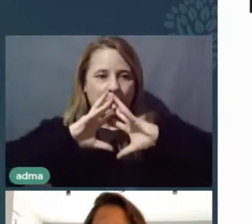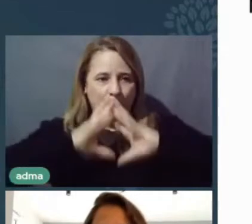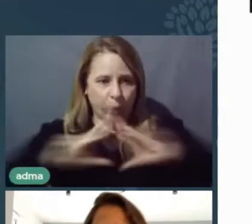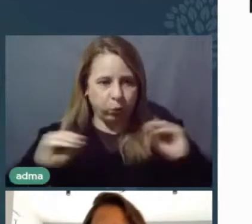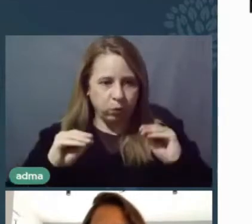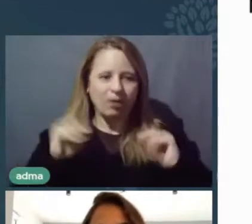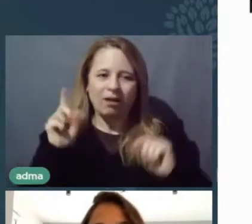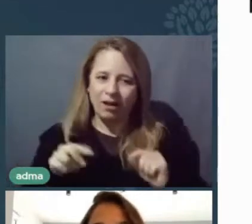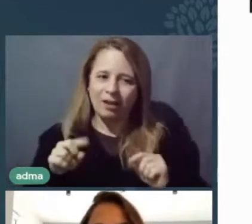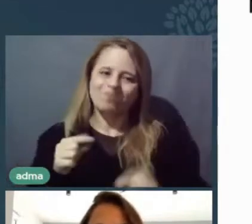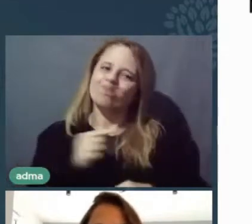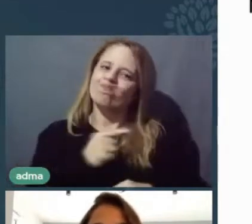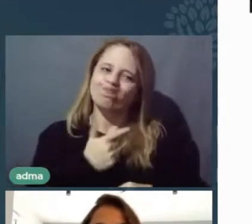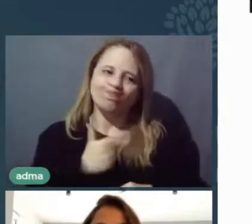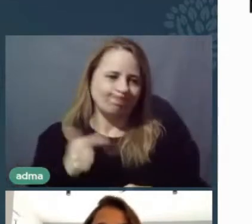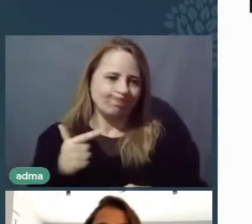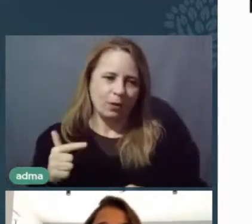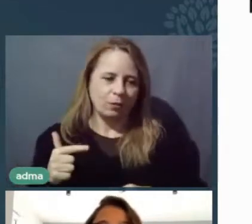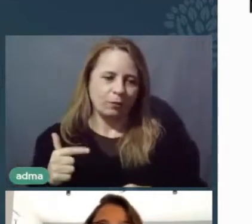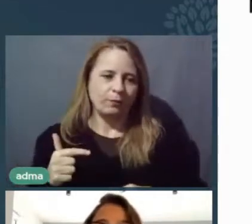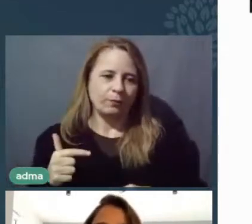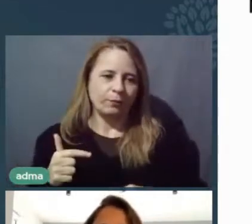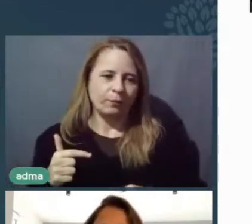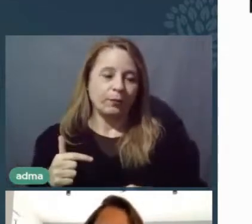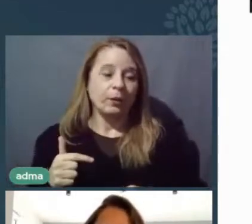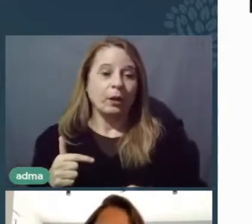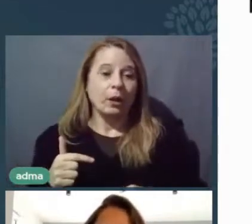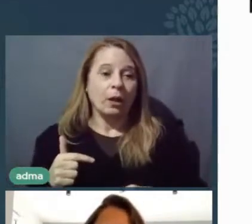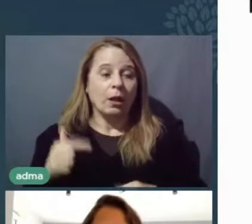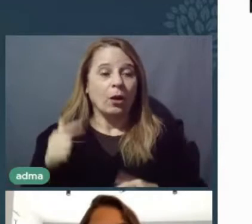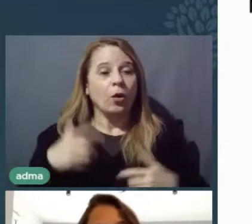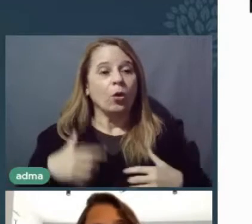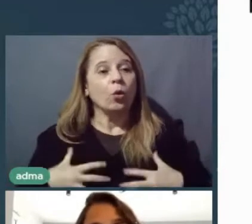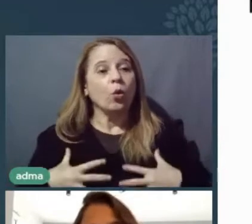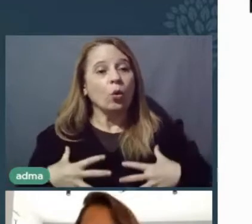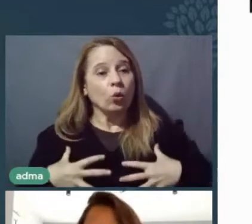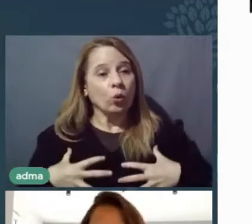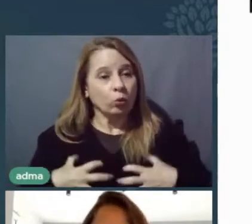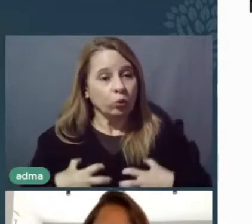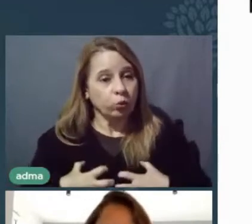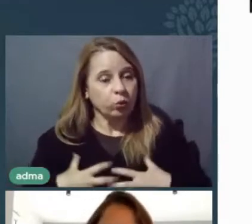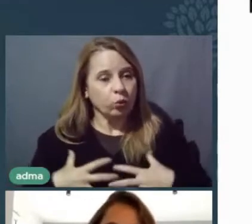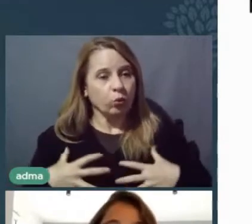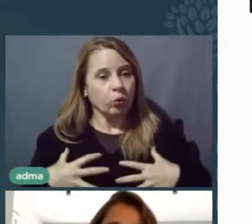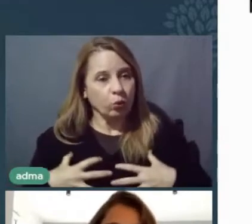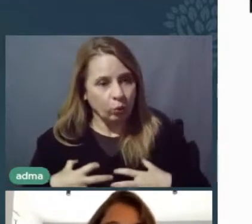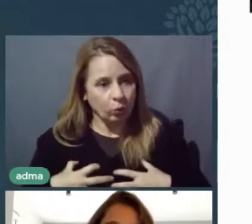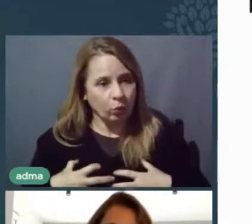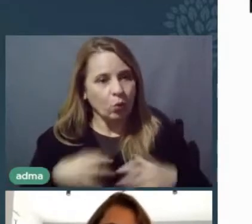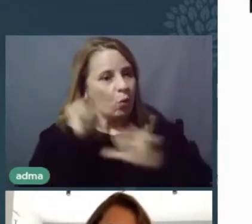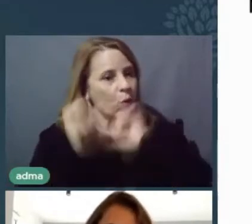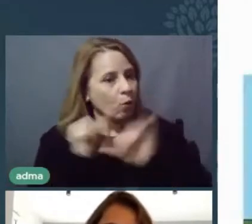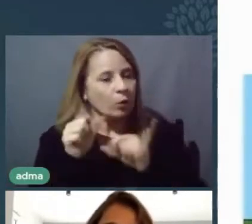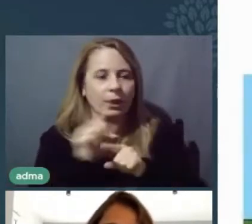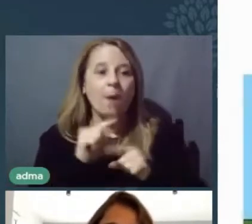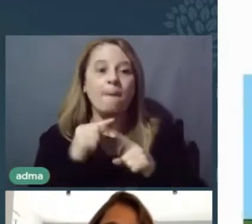expressiva e significativa na função pulmonar, quer dizer que o tamanho do pulmão não muda, mas a capacidade de fazer exercício, sim,